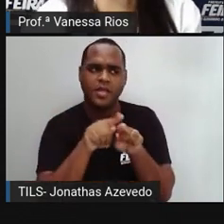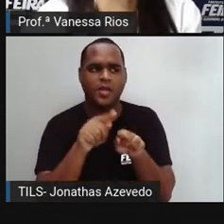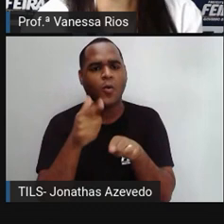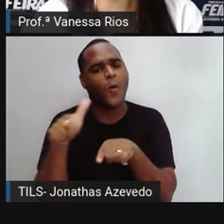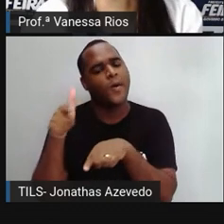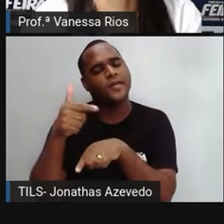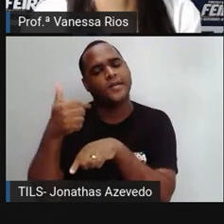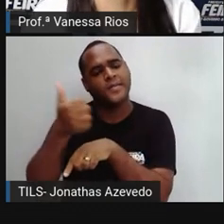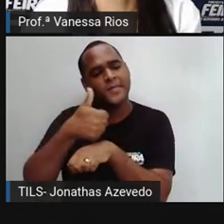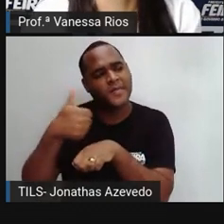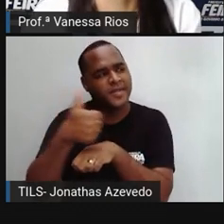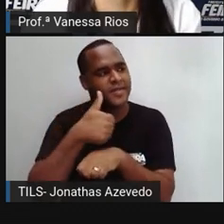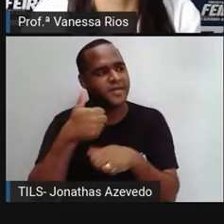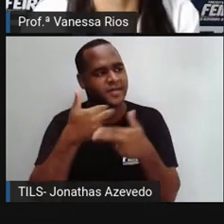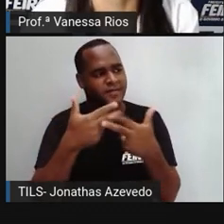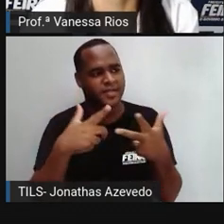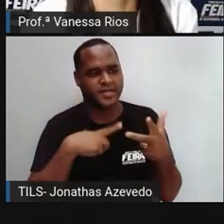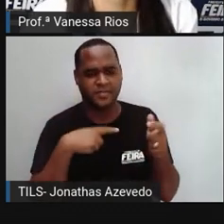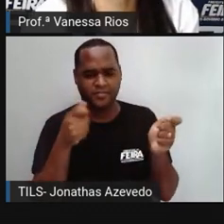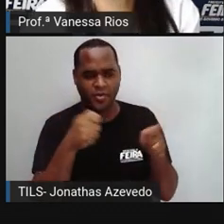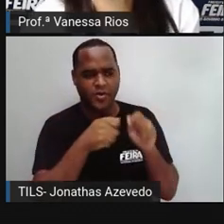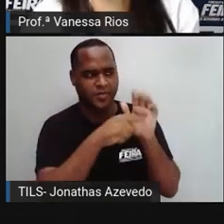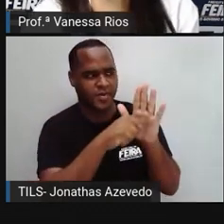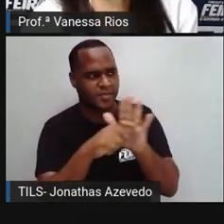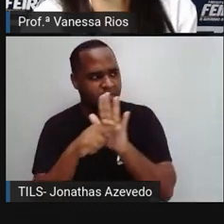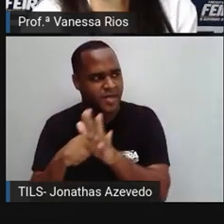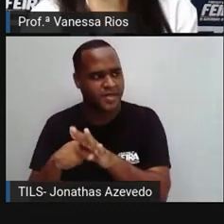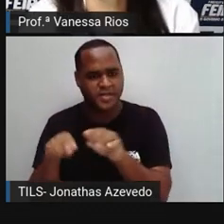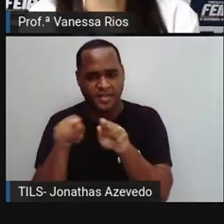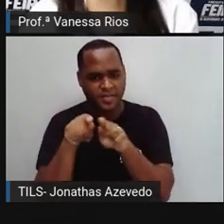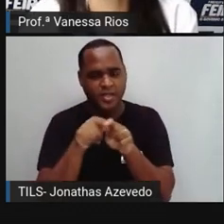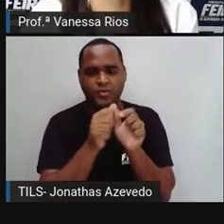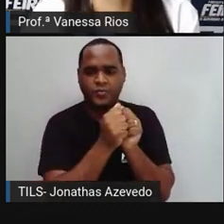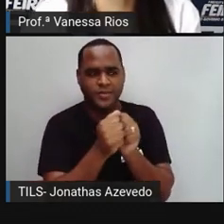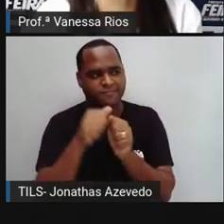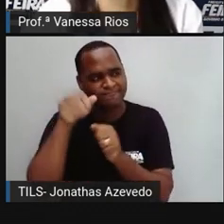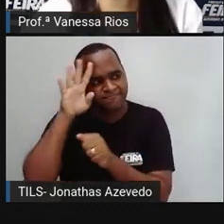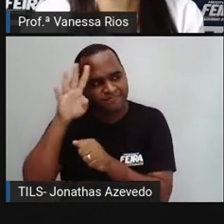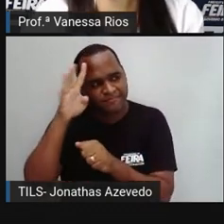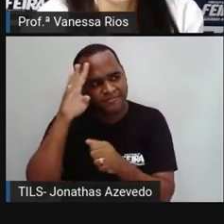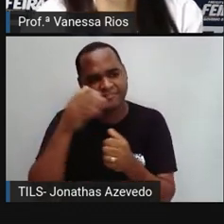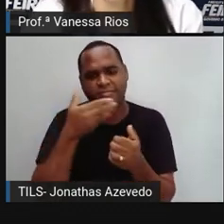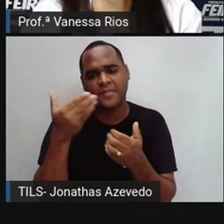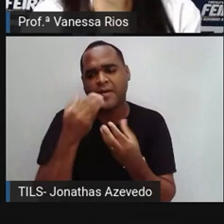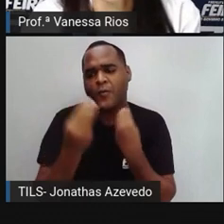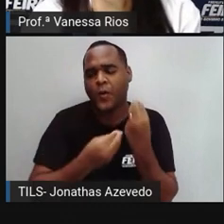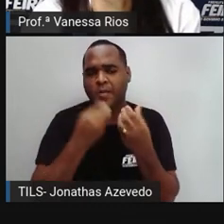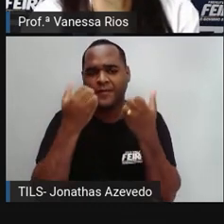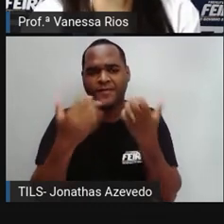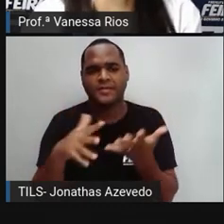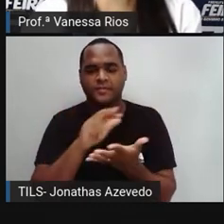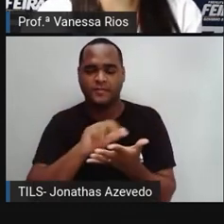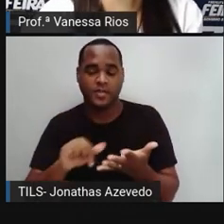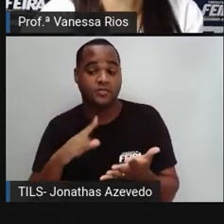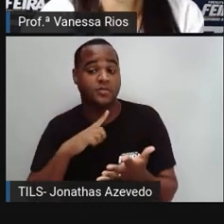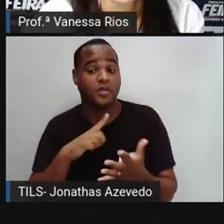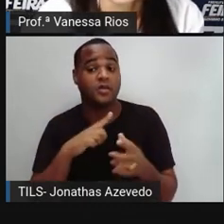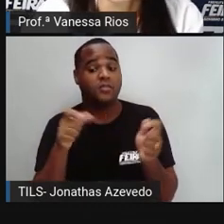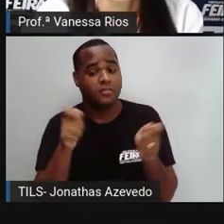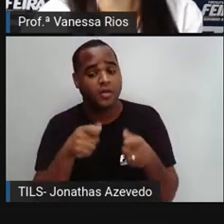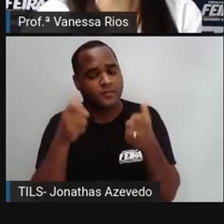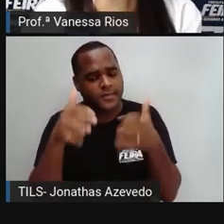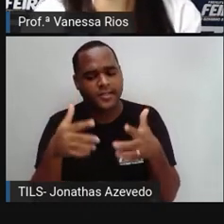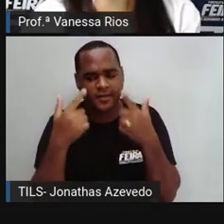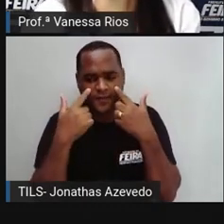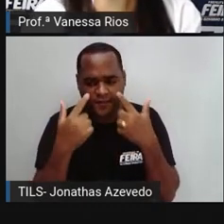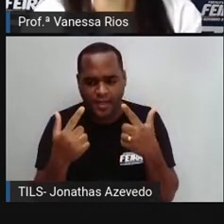profissionais que me auxiliam, que me ajudam e que juntas, né, nós pensamos na melhor forma de passar os conteúdos que vocês